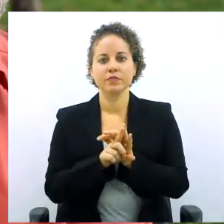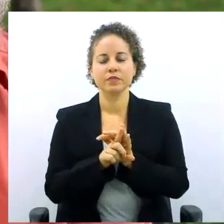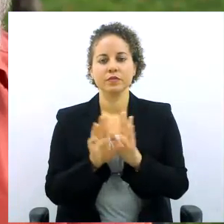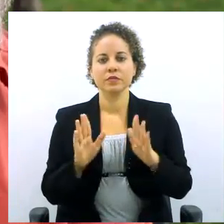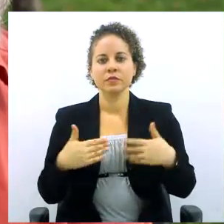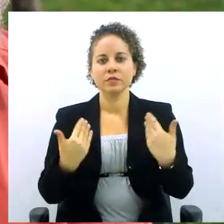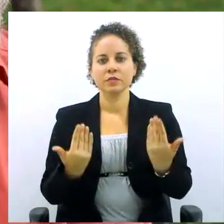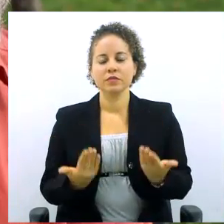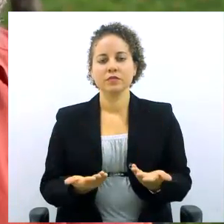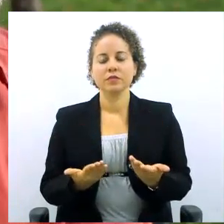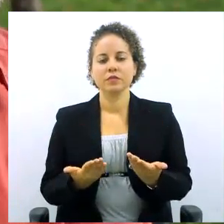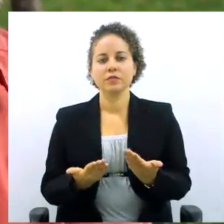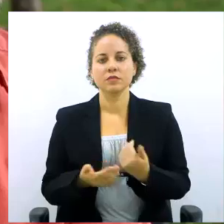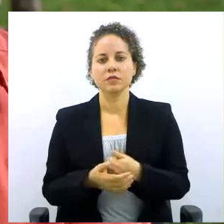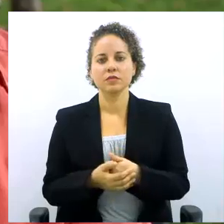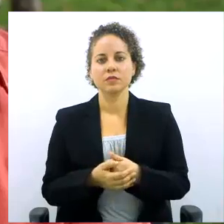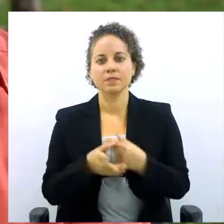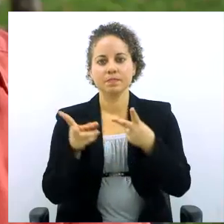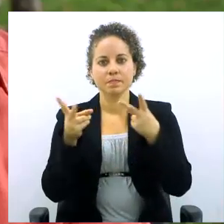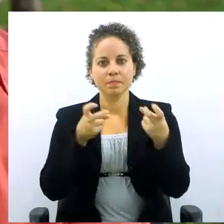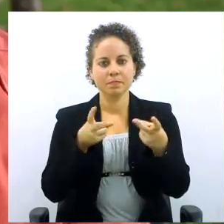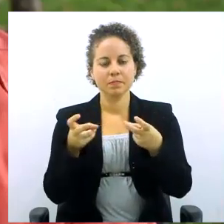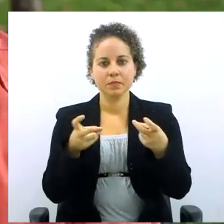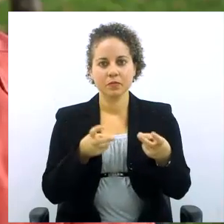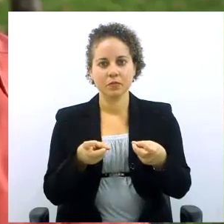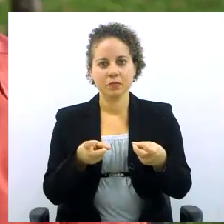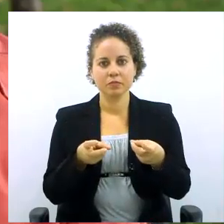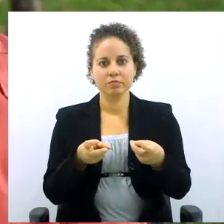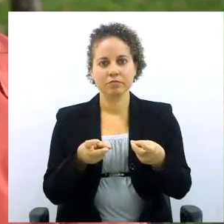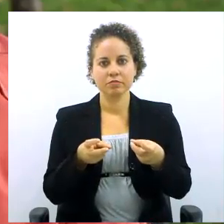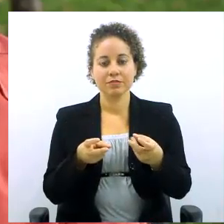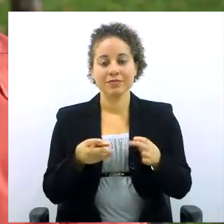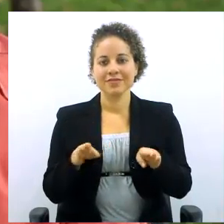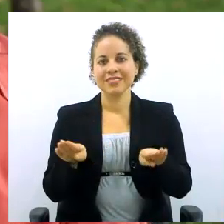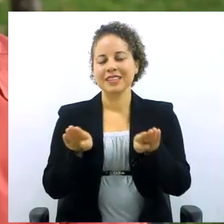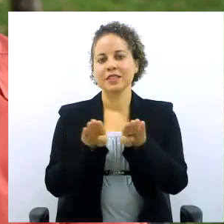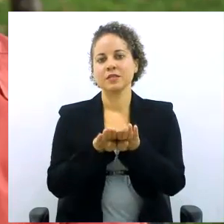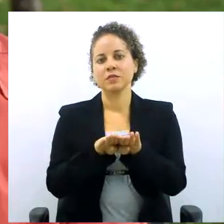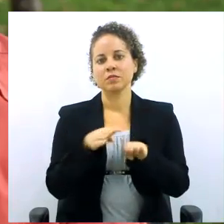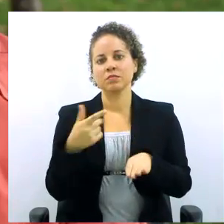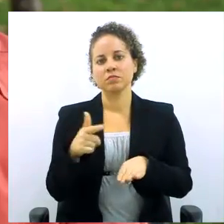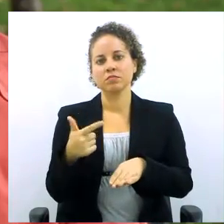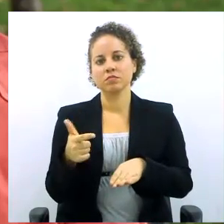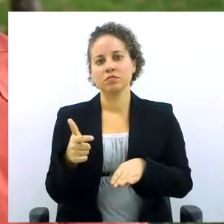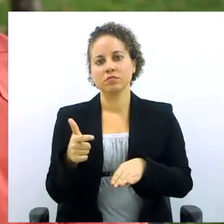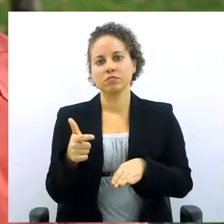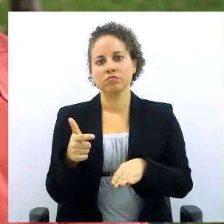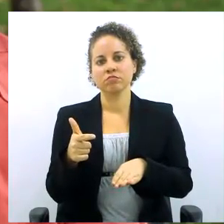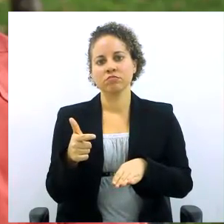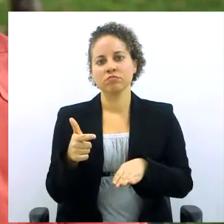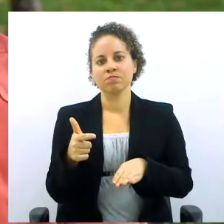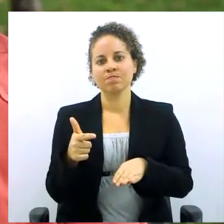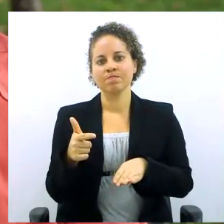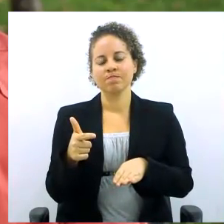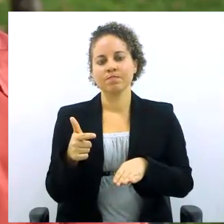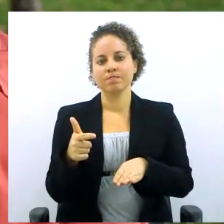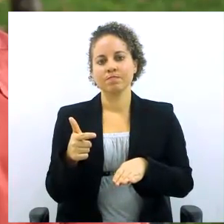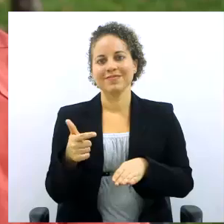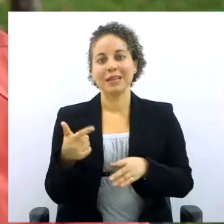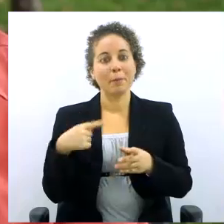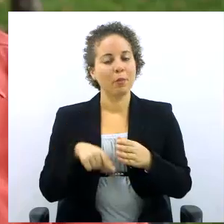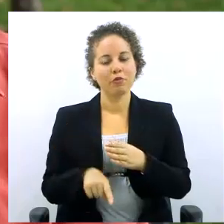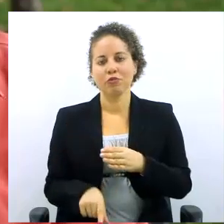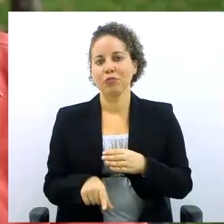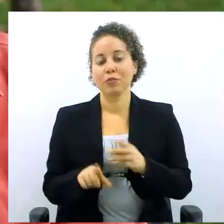Então você percebe como a questão da desigualdade é uma coisa profunda.